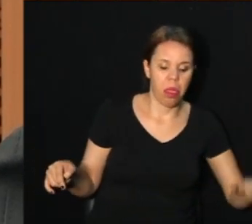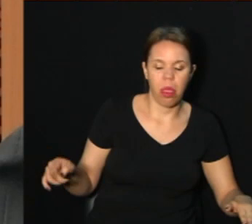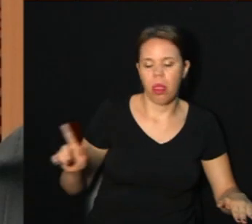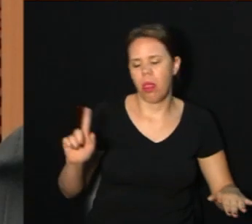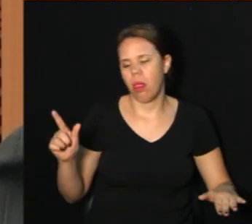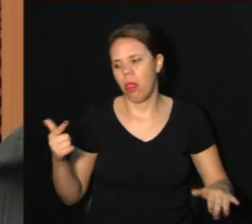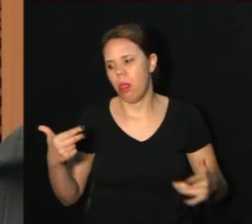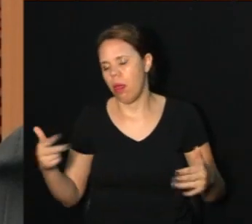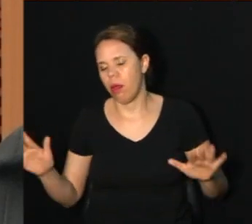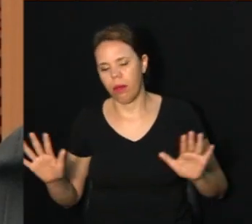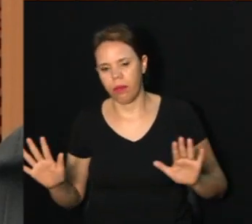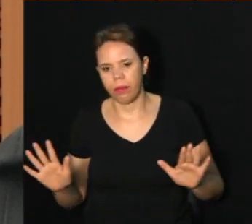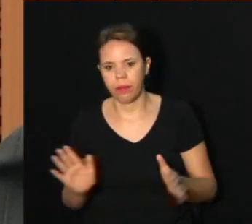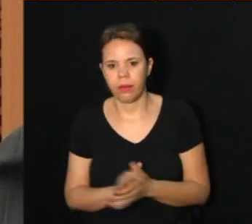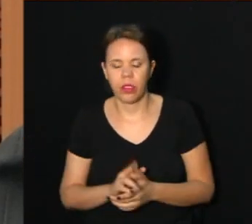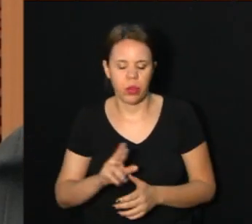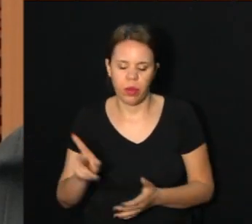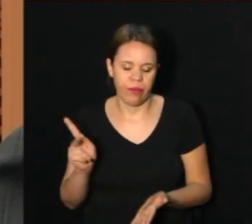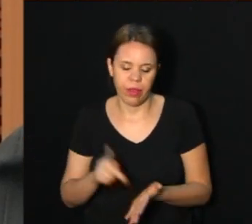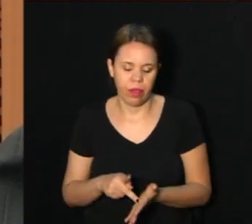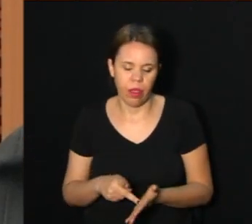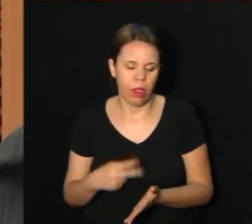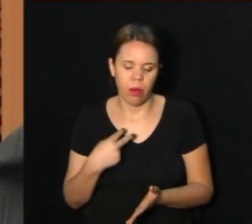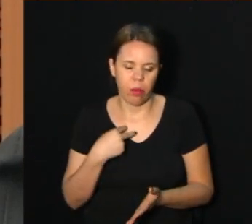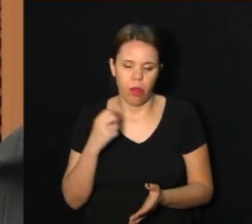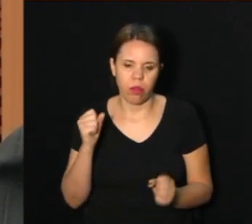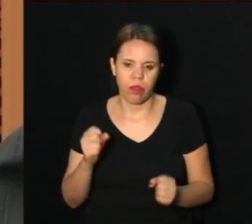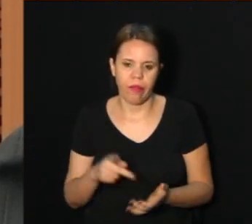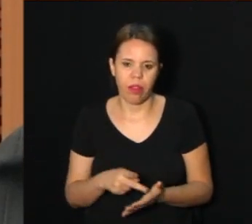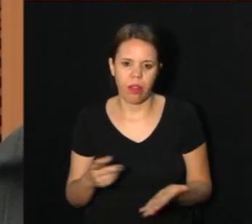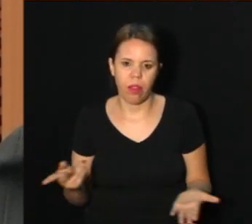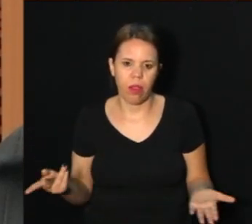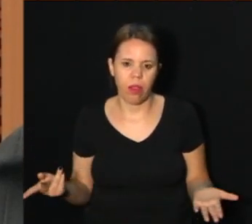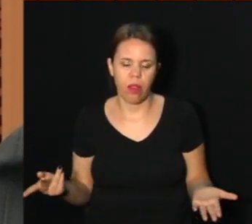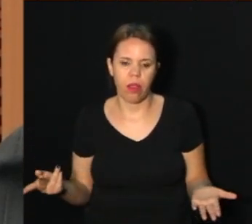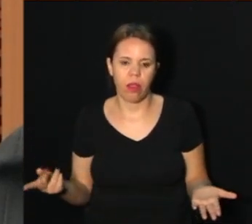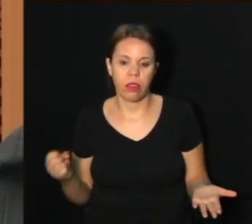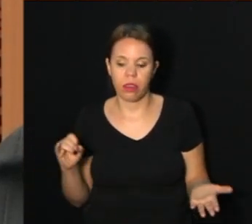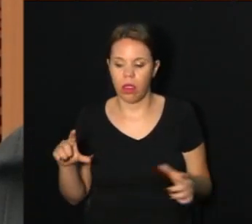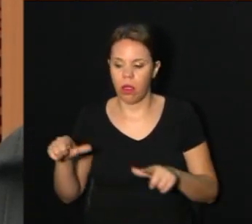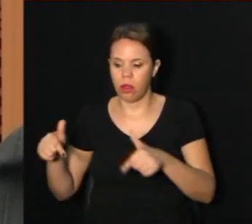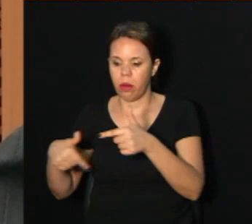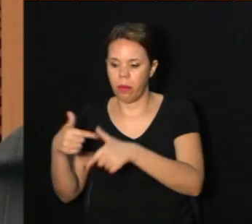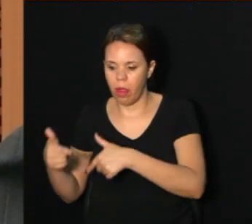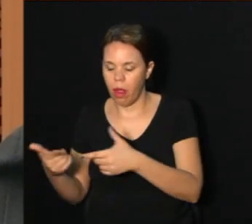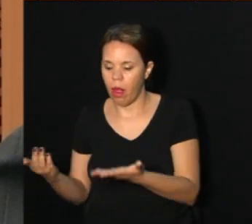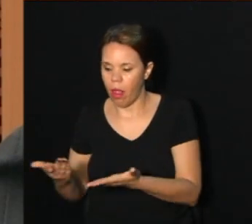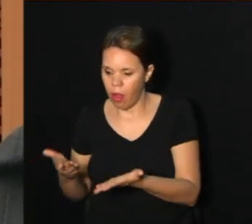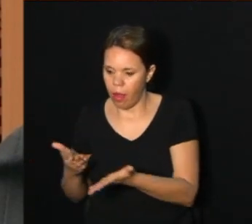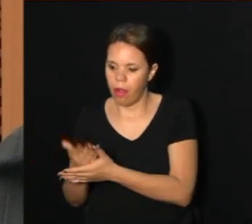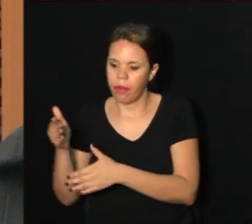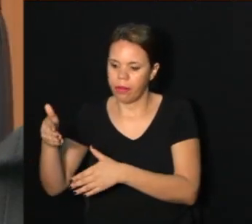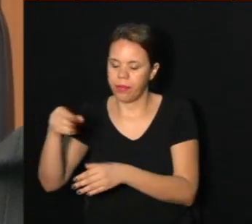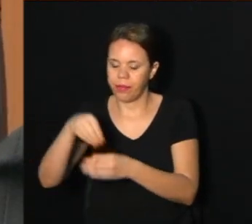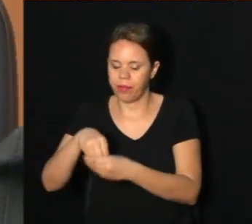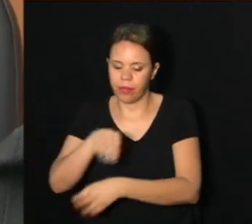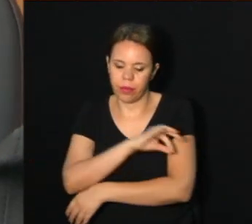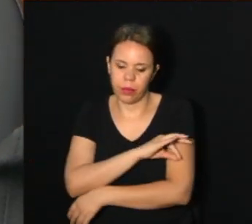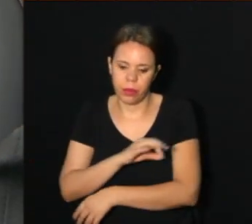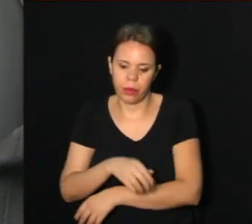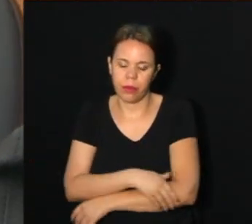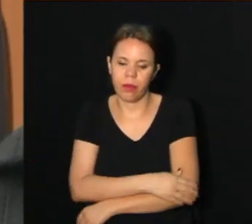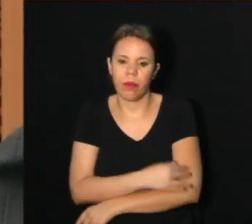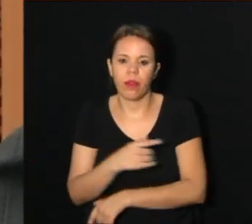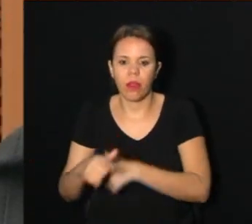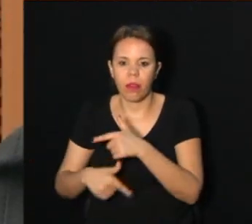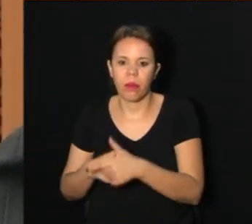ou naquilo, o que não é verdade, não pode ser verdade. Se eu atuo no contencioso dentro da prefeitura, eu só posso atuar bem no contencioso